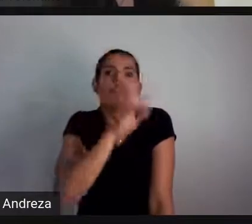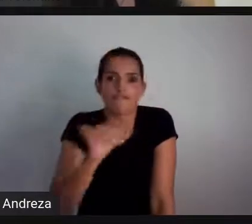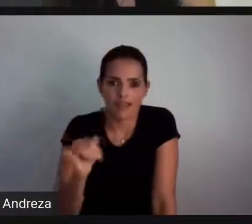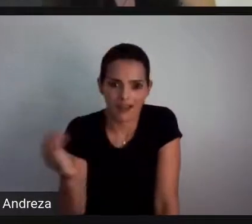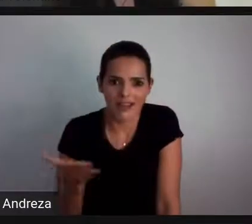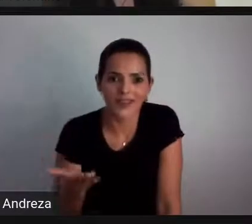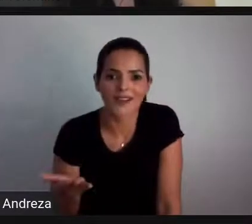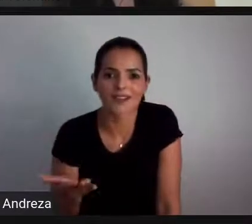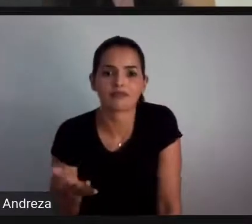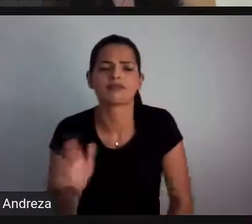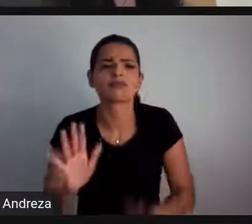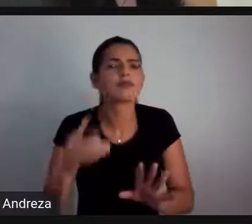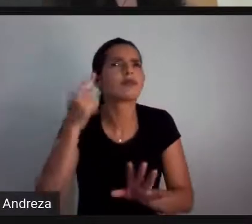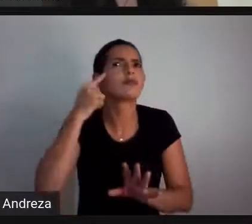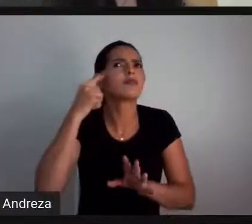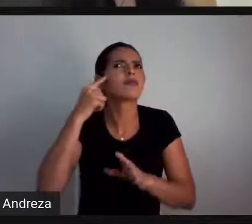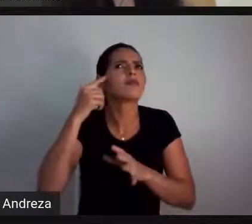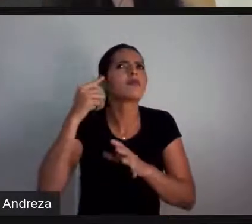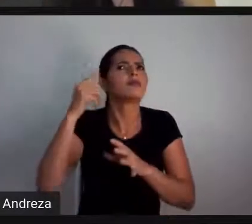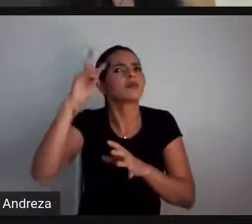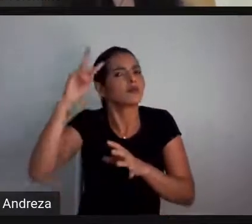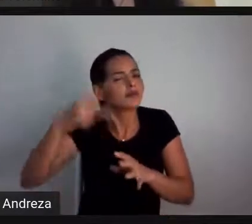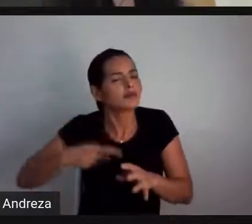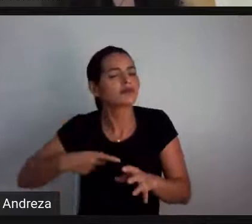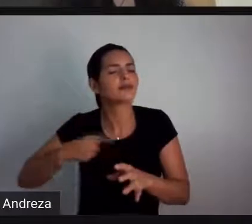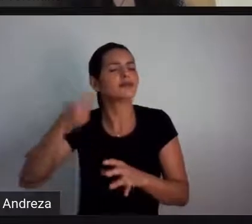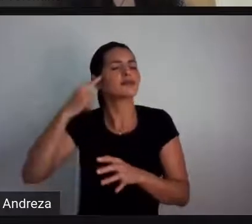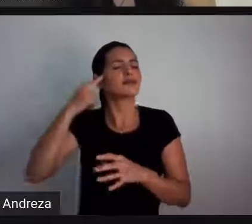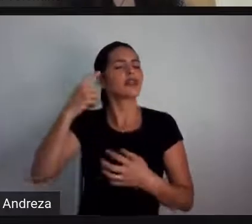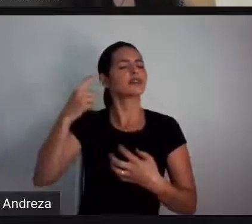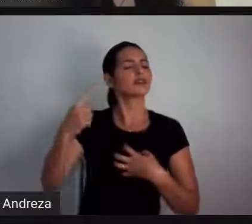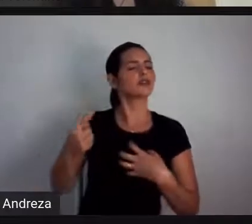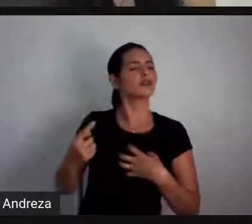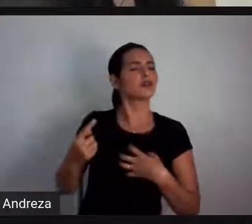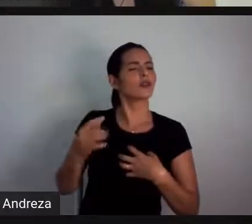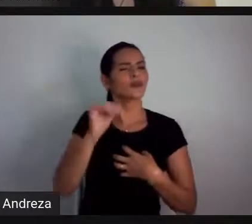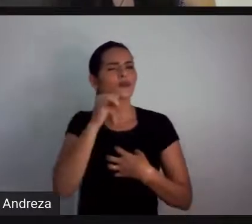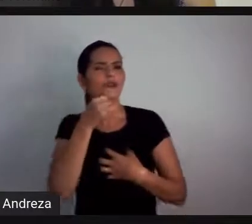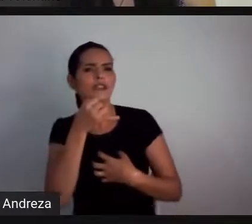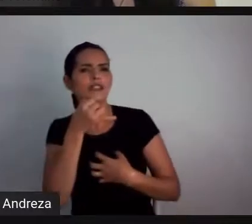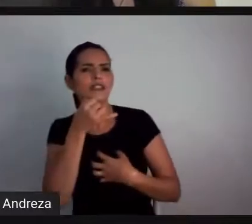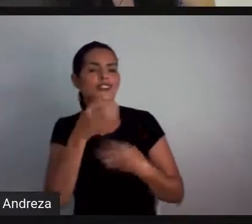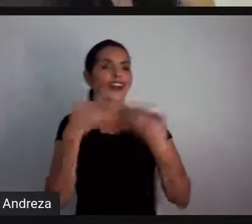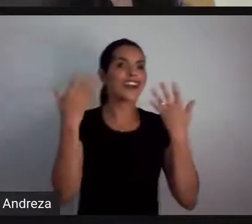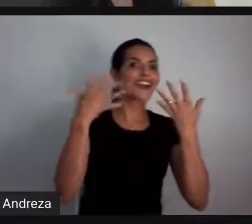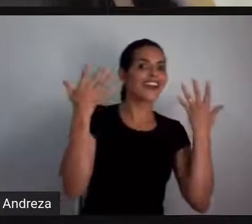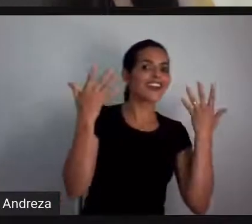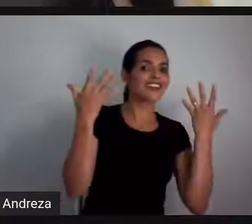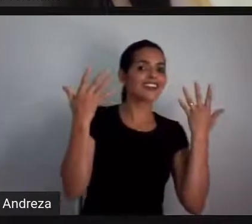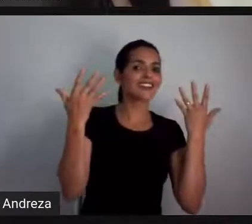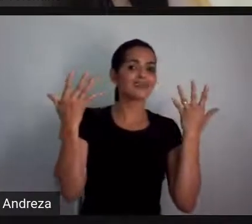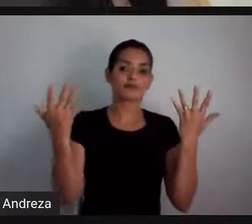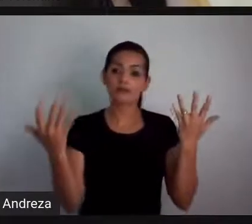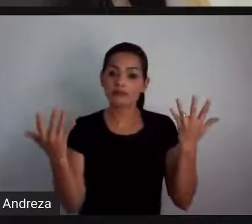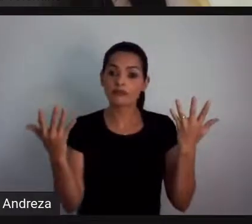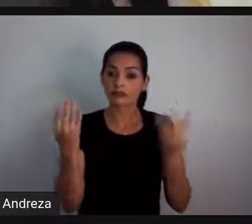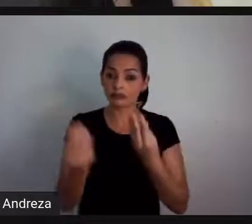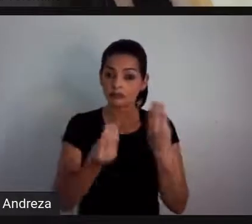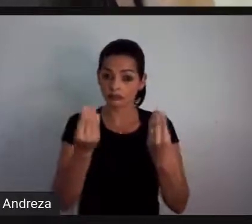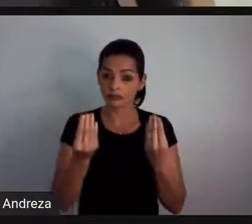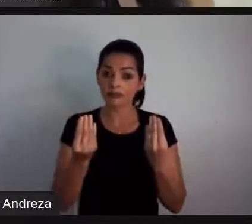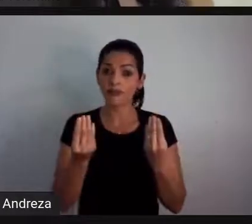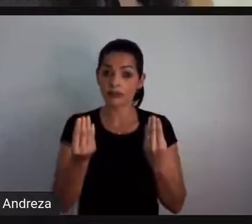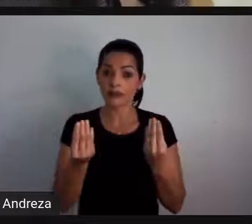Né? Observa esses pensamentos, observa sentimentos, você fica triste, você fica alegre, sabe? Observa como é que fica a